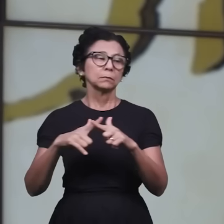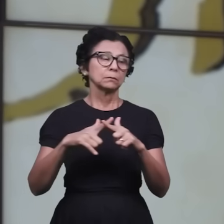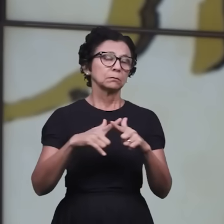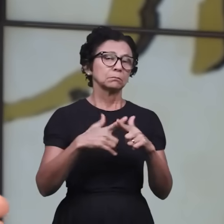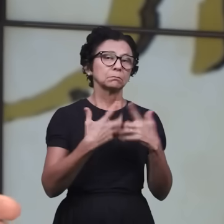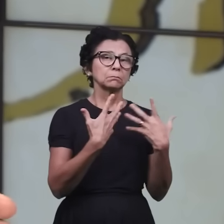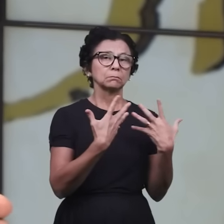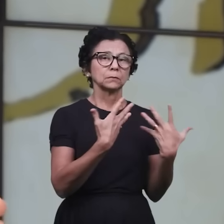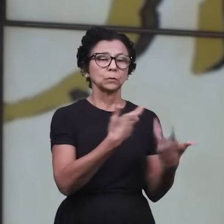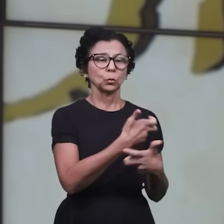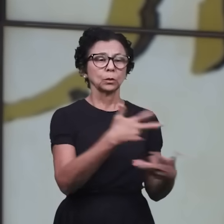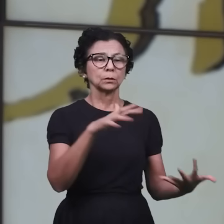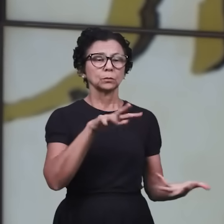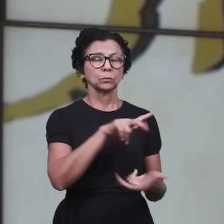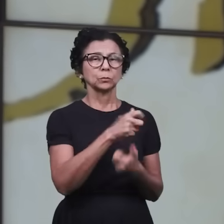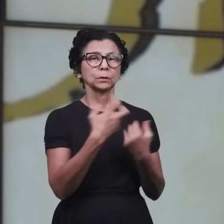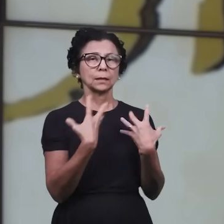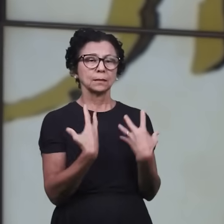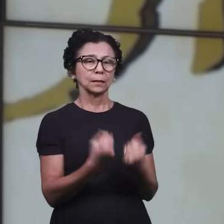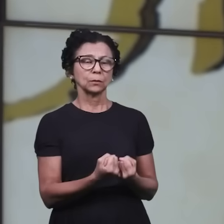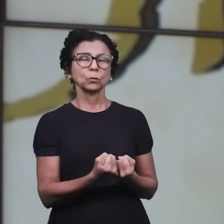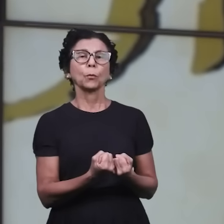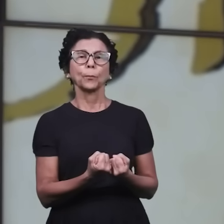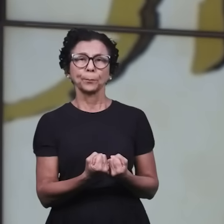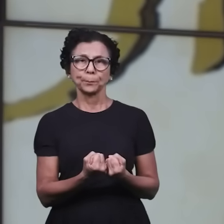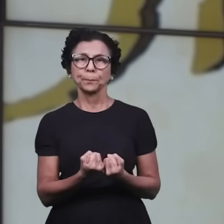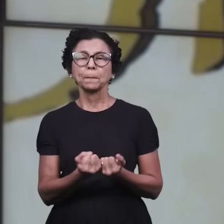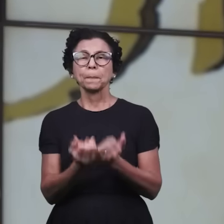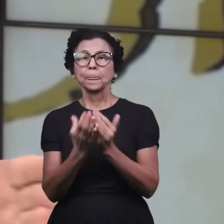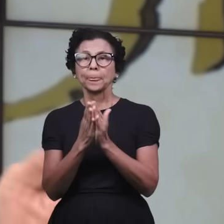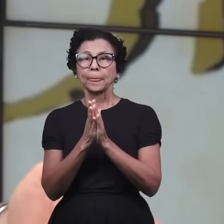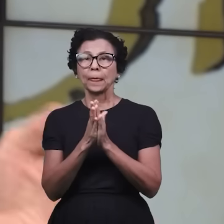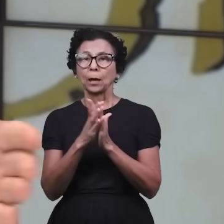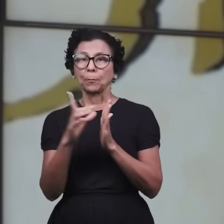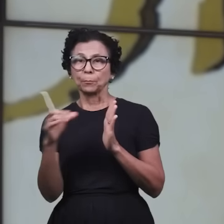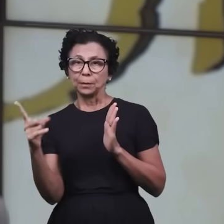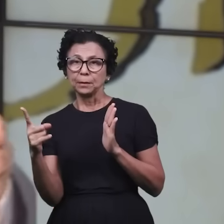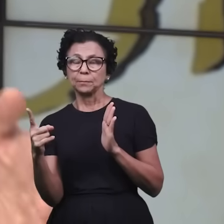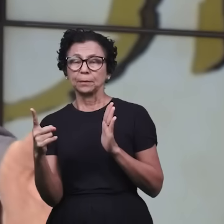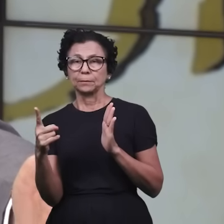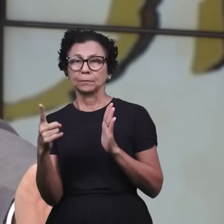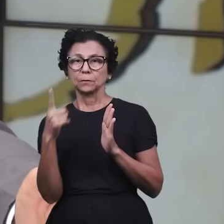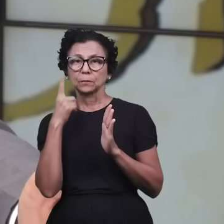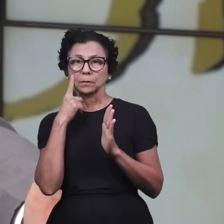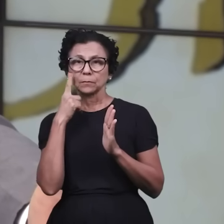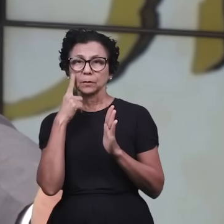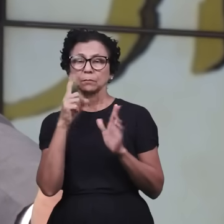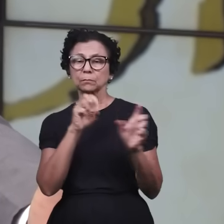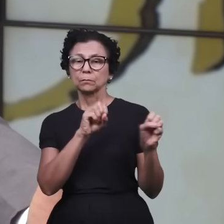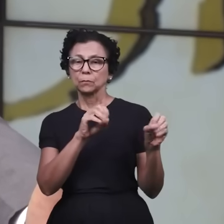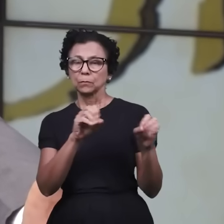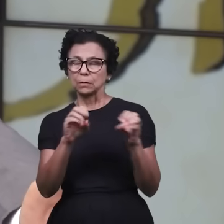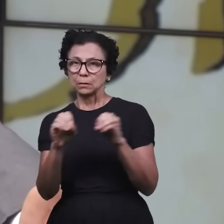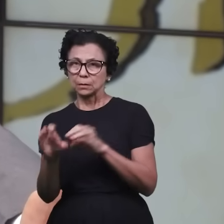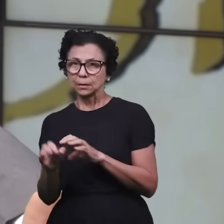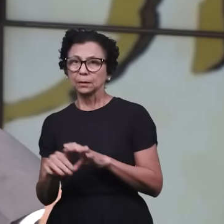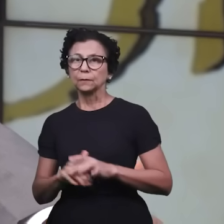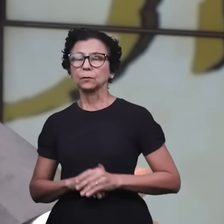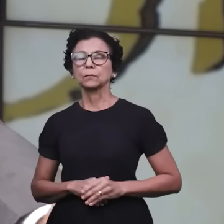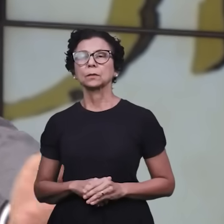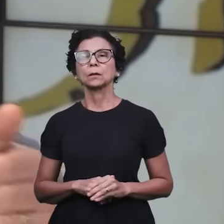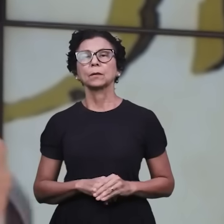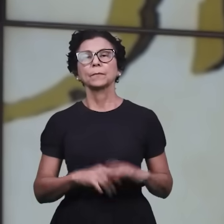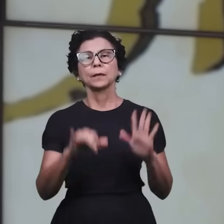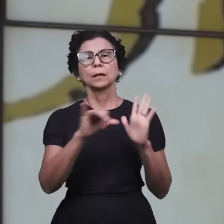mundo. Nós vemos que dentro da palavra de Deus, daquilo que foi ensinado, nós falamos aqui